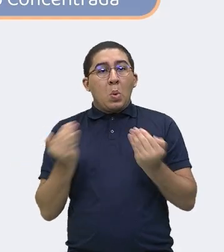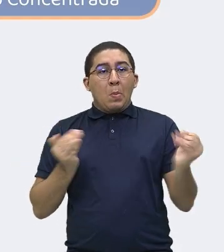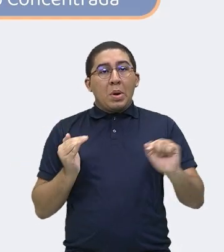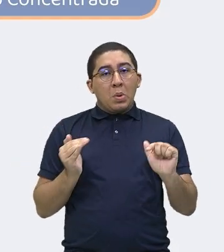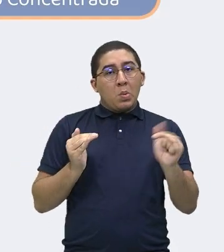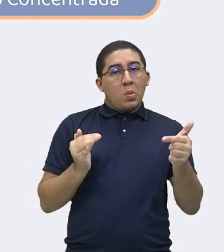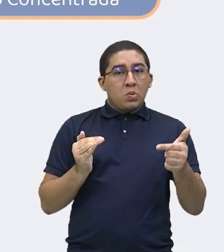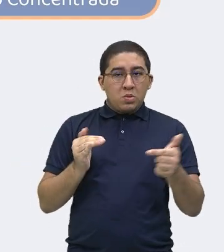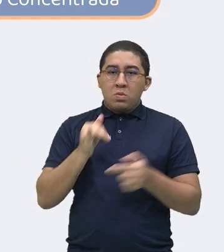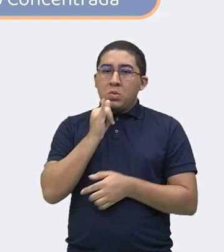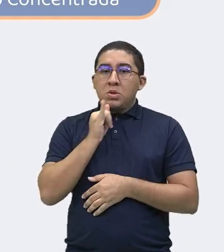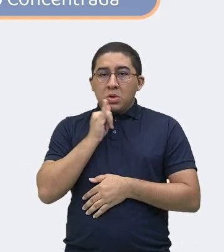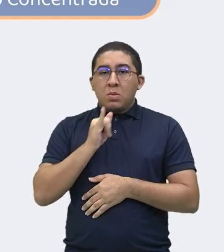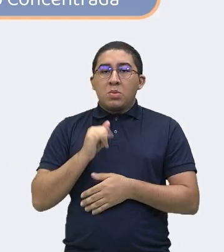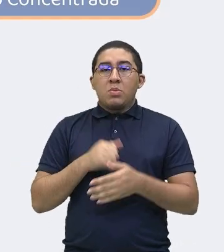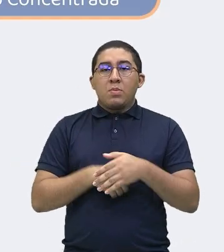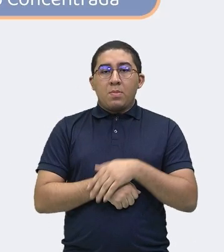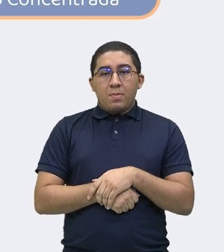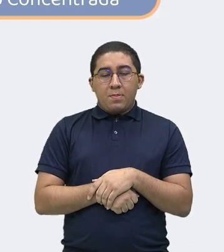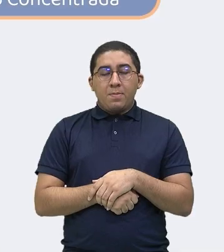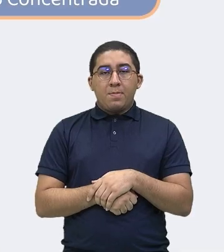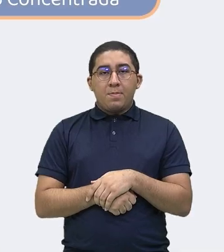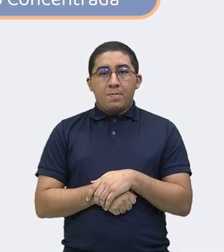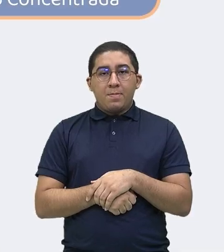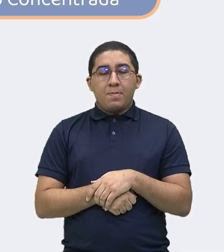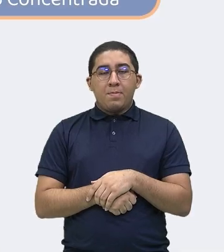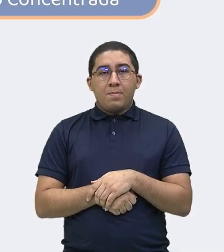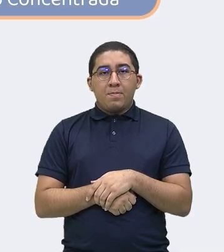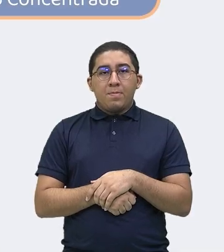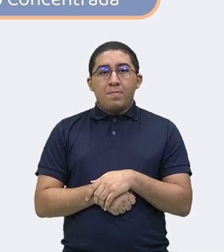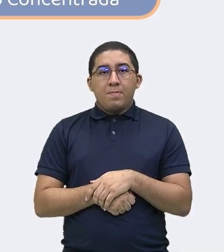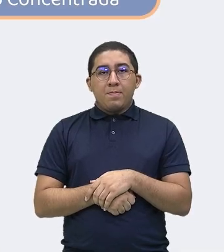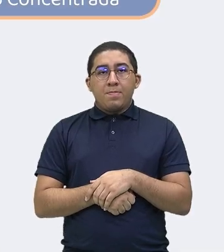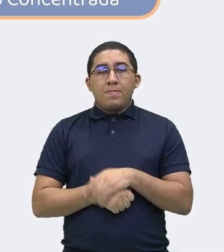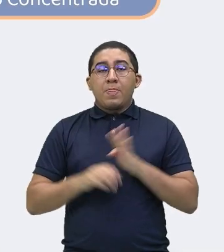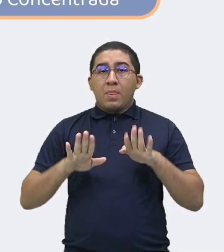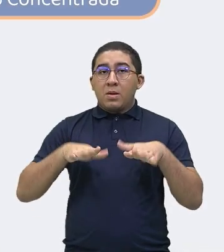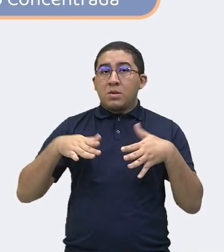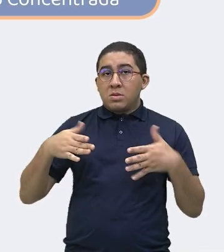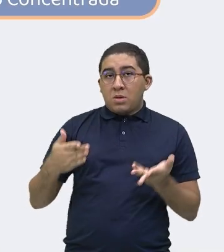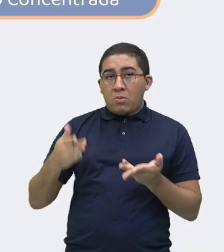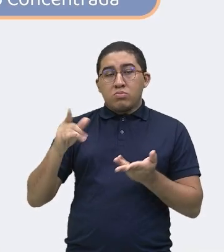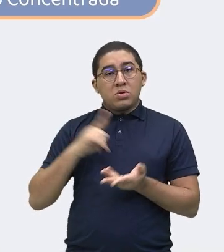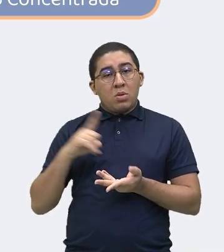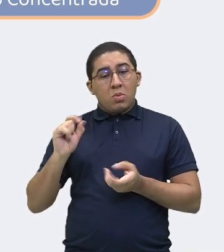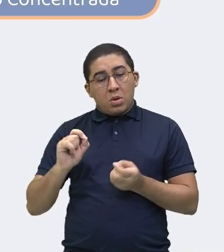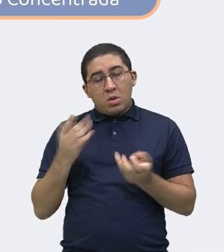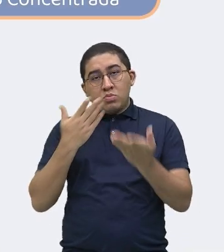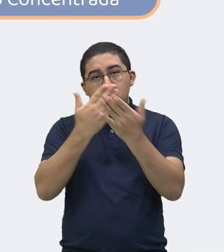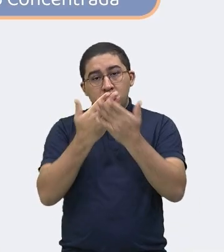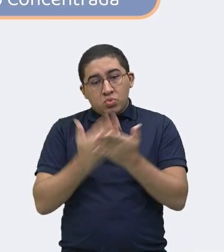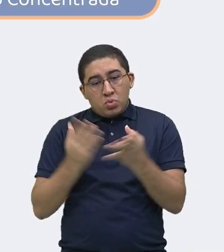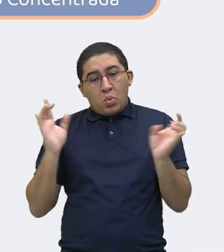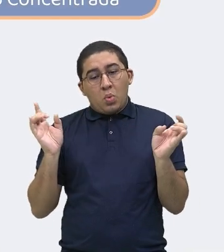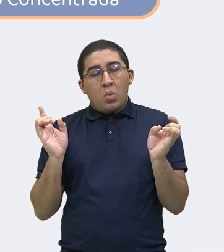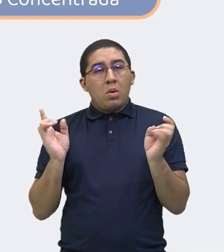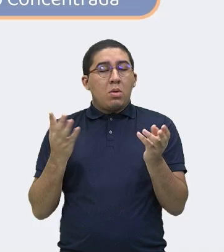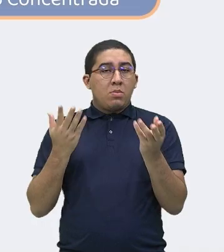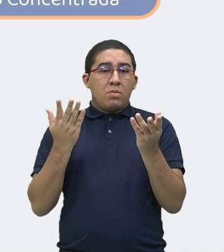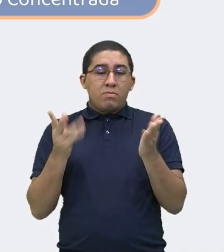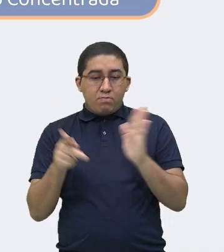outras regiões, centro-oeste, nordeste e a região amazônica. Então, eles chegaram a essa conclusão com relação a